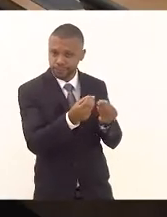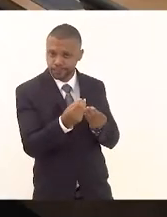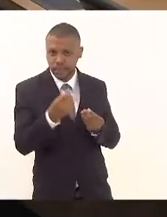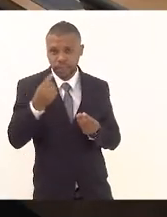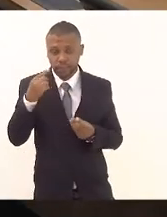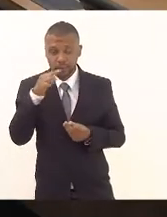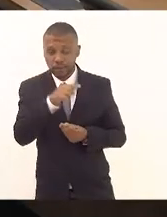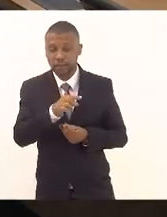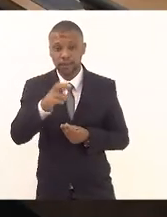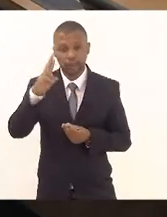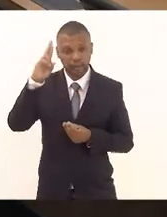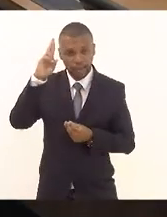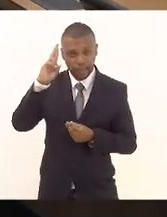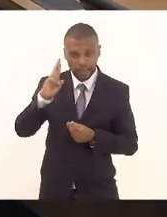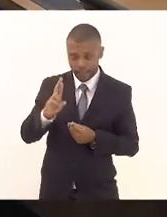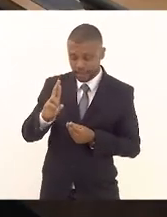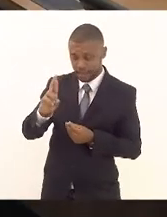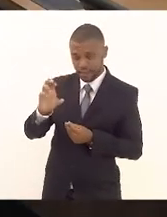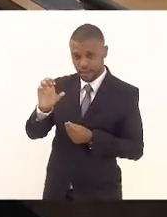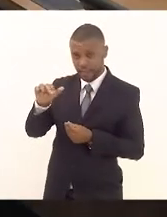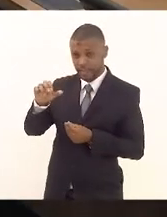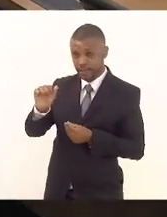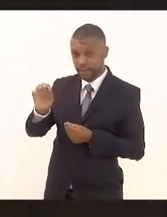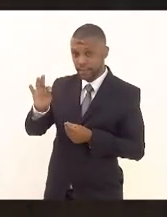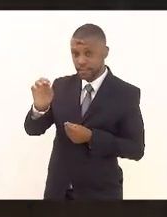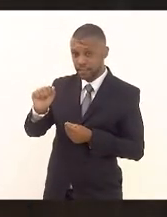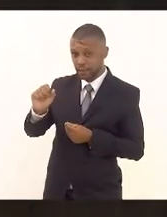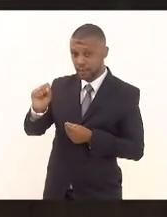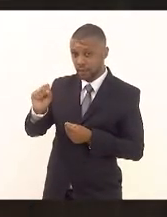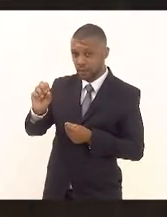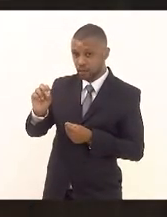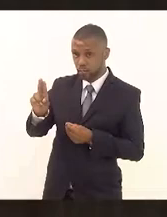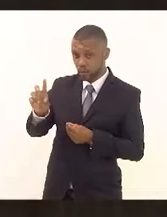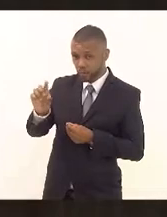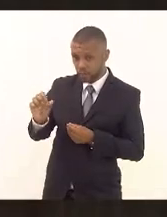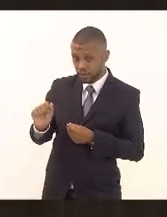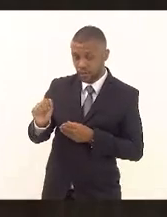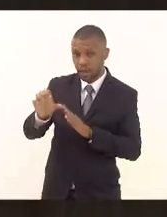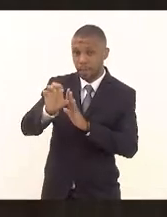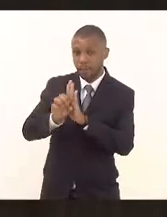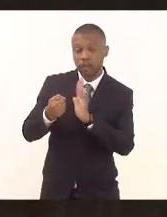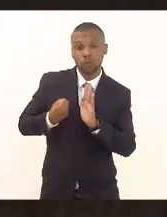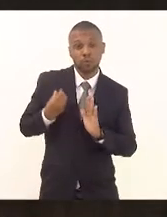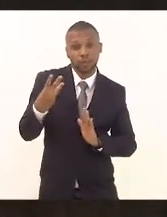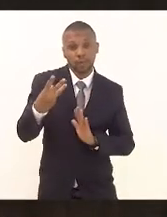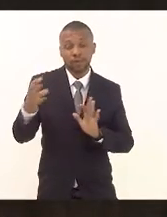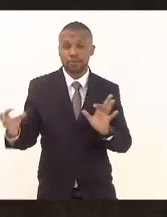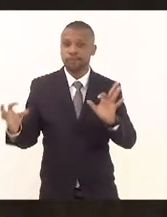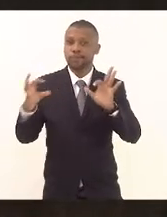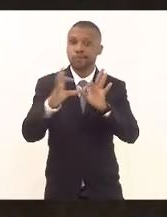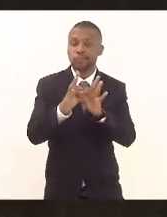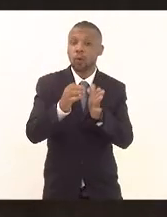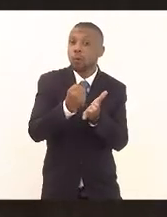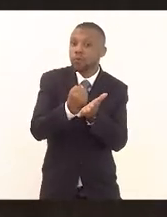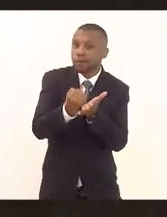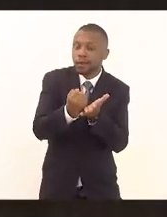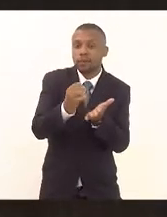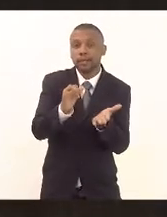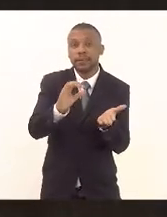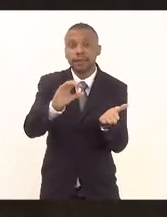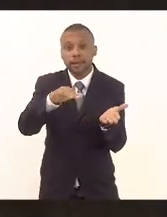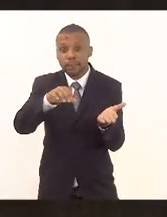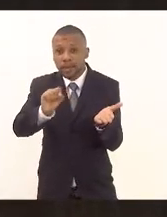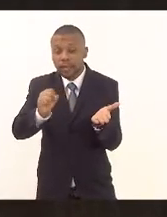é a emenda 3, dizia que ficava internalizado o convênio ICMS